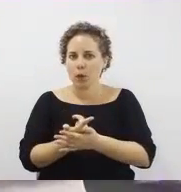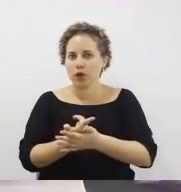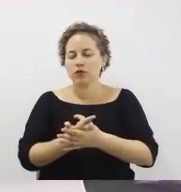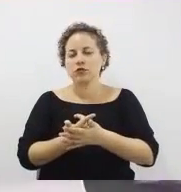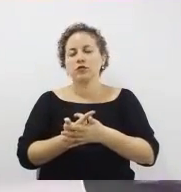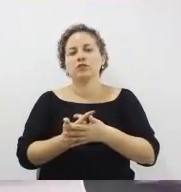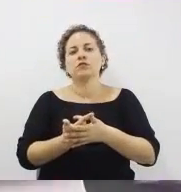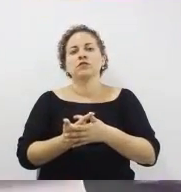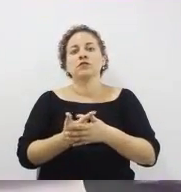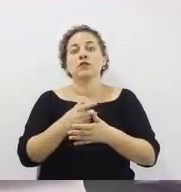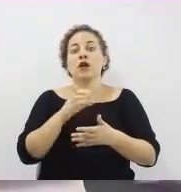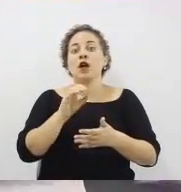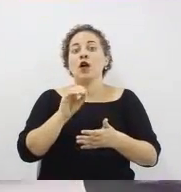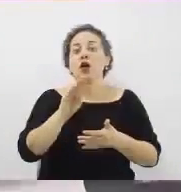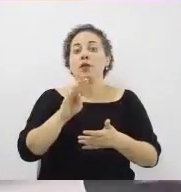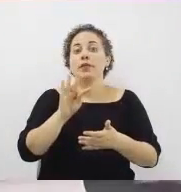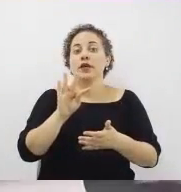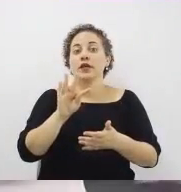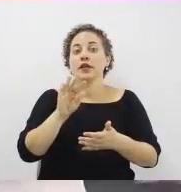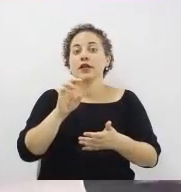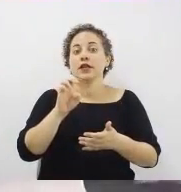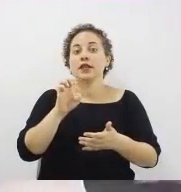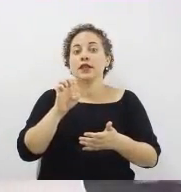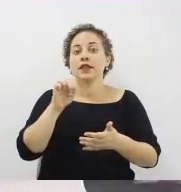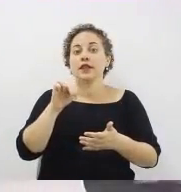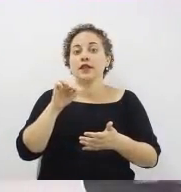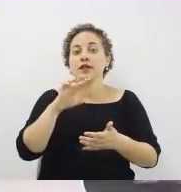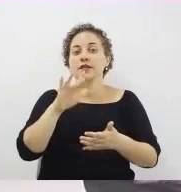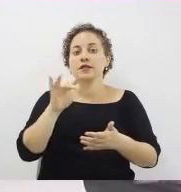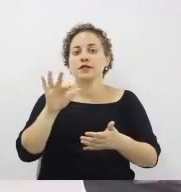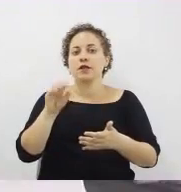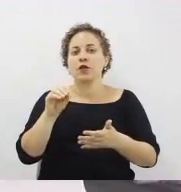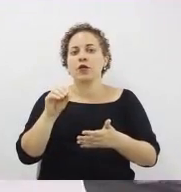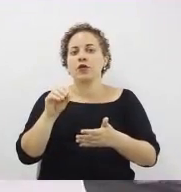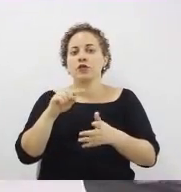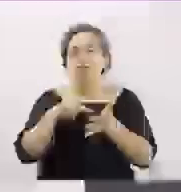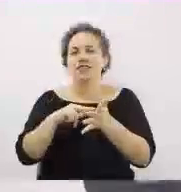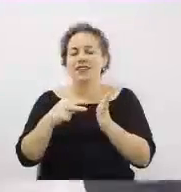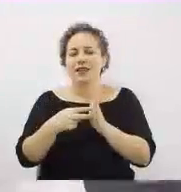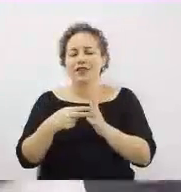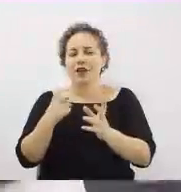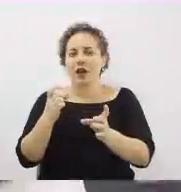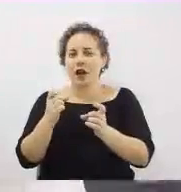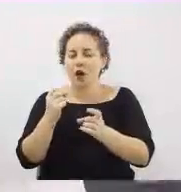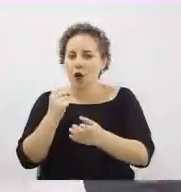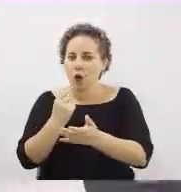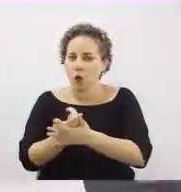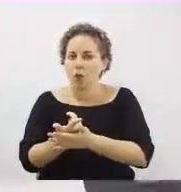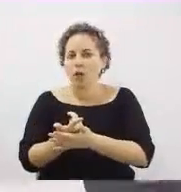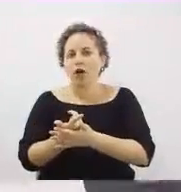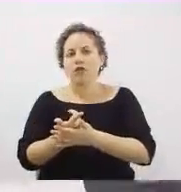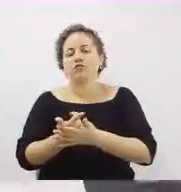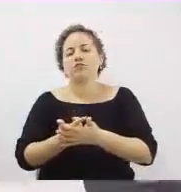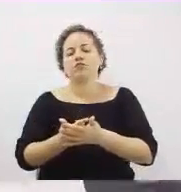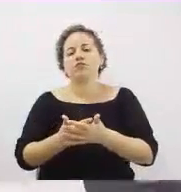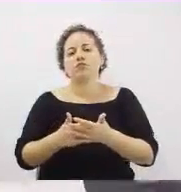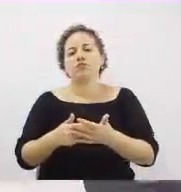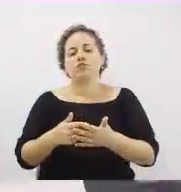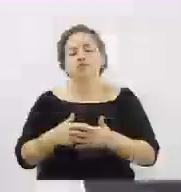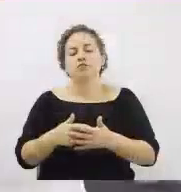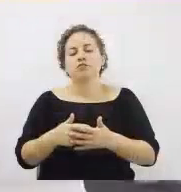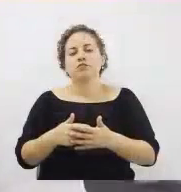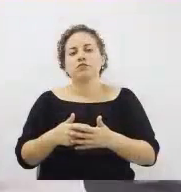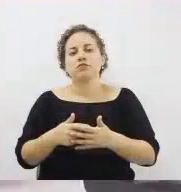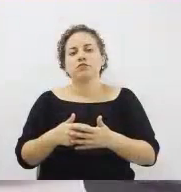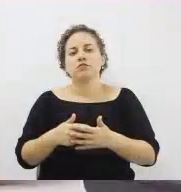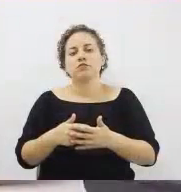Lembrem-se disso. Obtenção é a atividade relativa a compras. A área de compras, como veremos na competência 3,